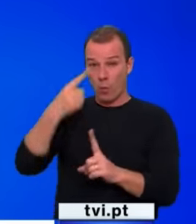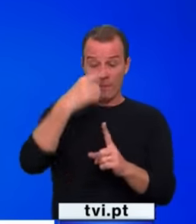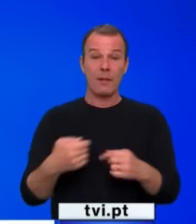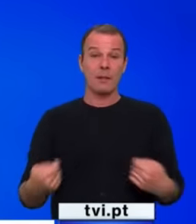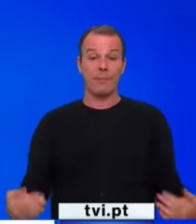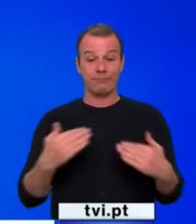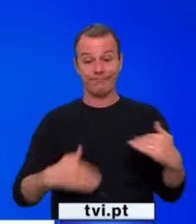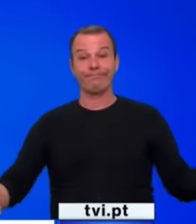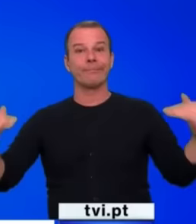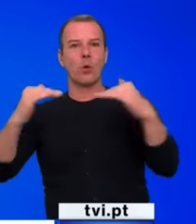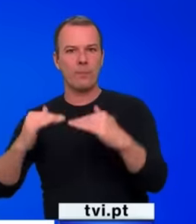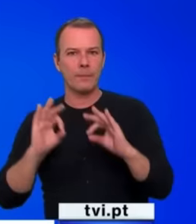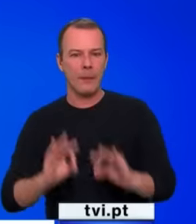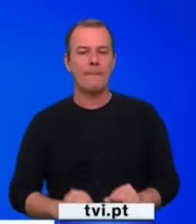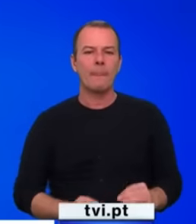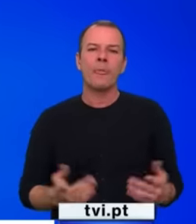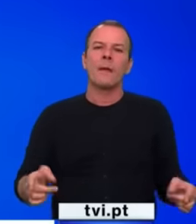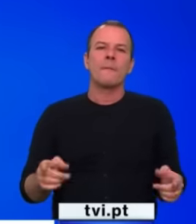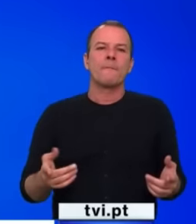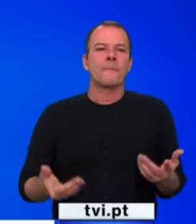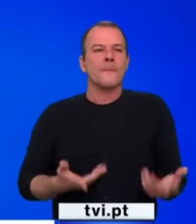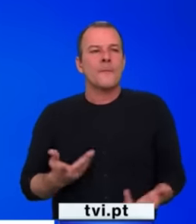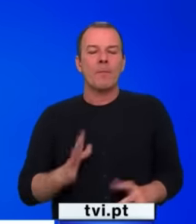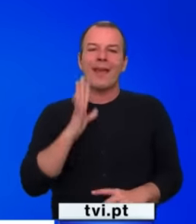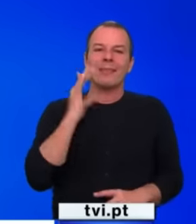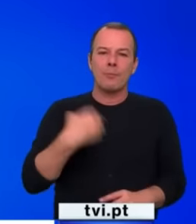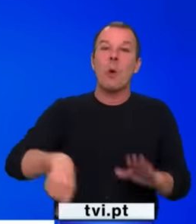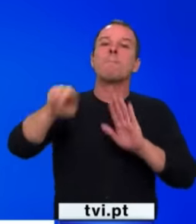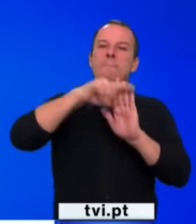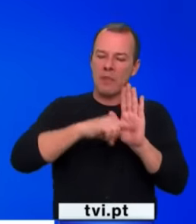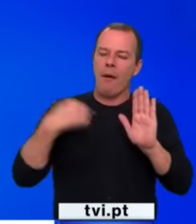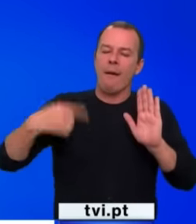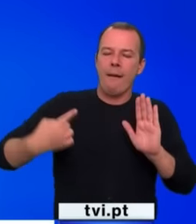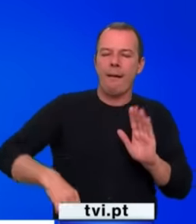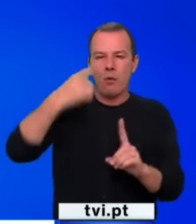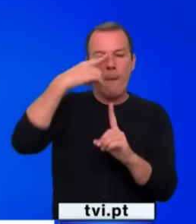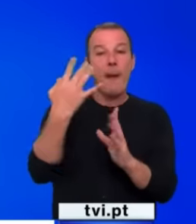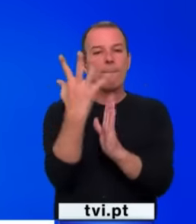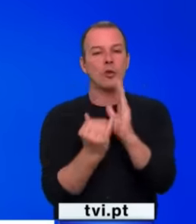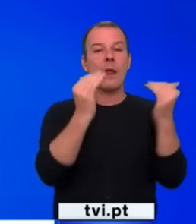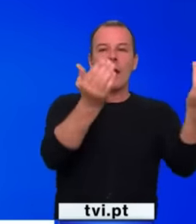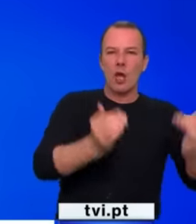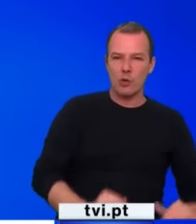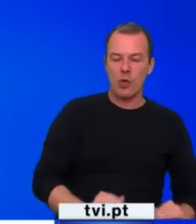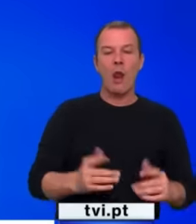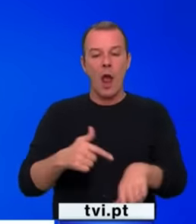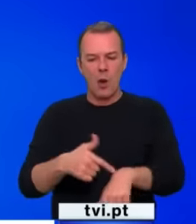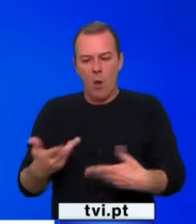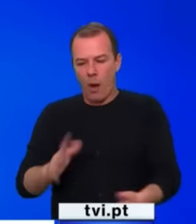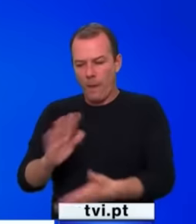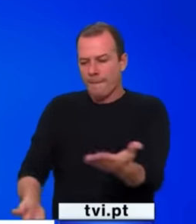despesas gerais e familiares no IRS, isto é, nós temos medidas para reduzir impostos, nós não temos, é uma